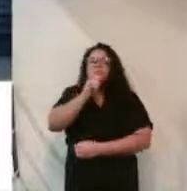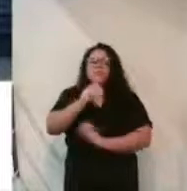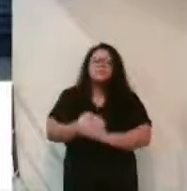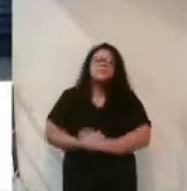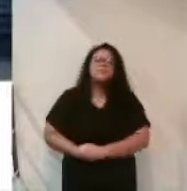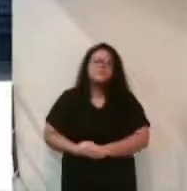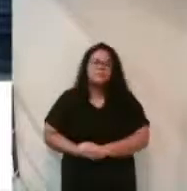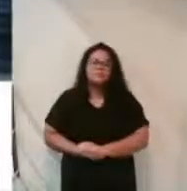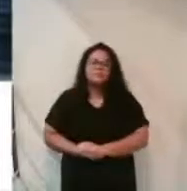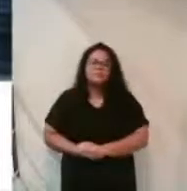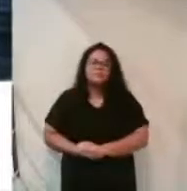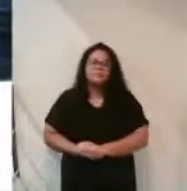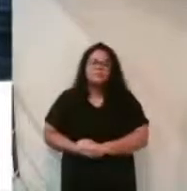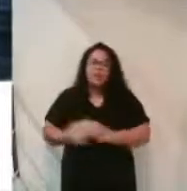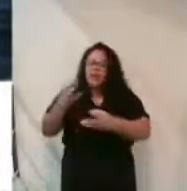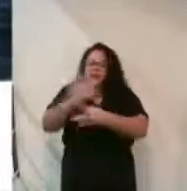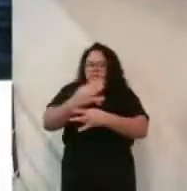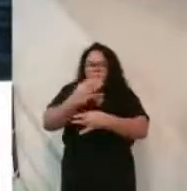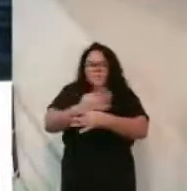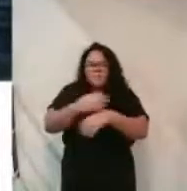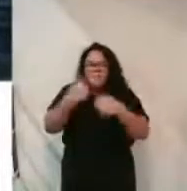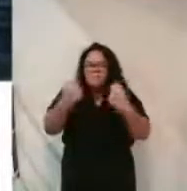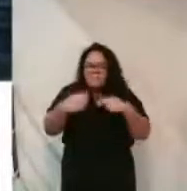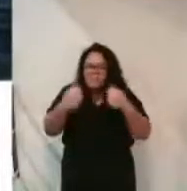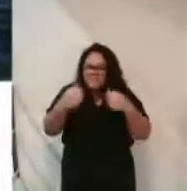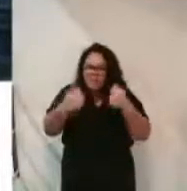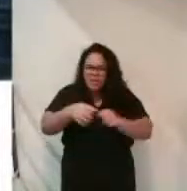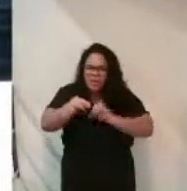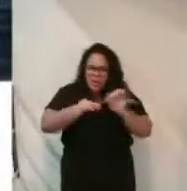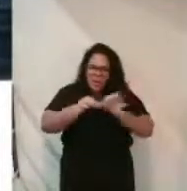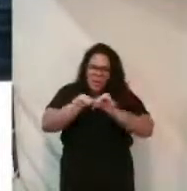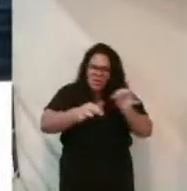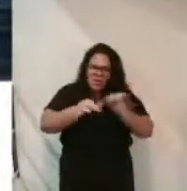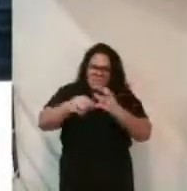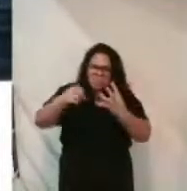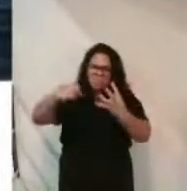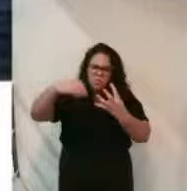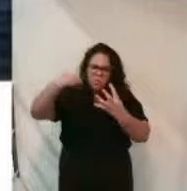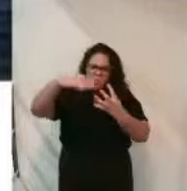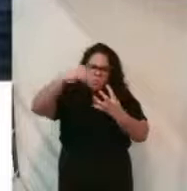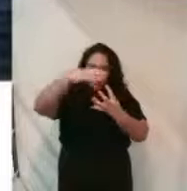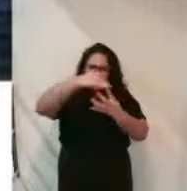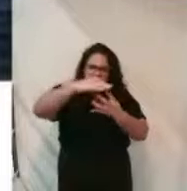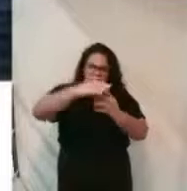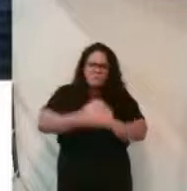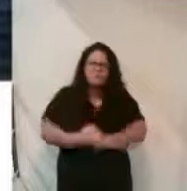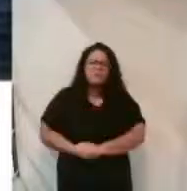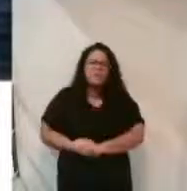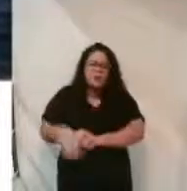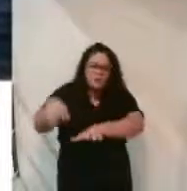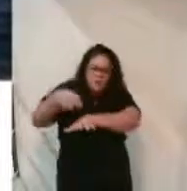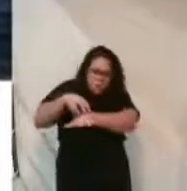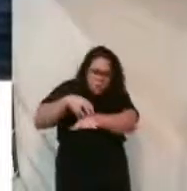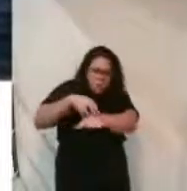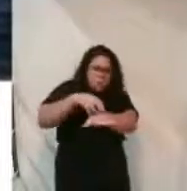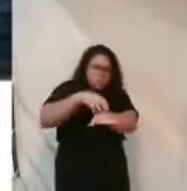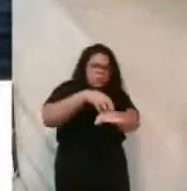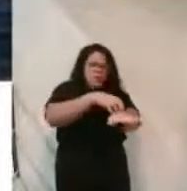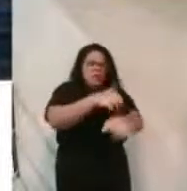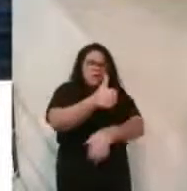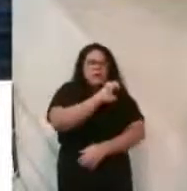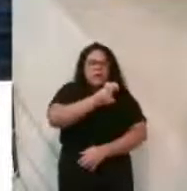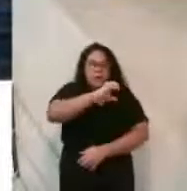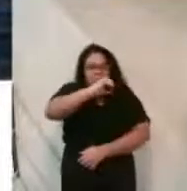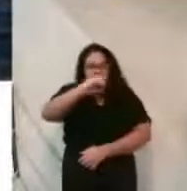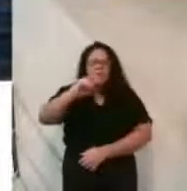aterro de Petrolina. Insustentável. Isso aqui é uma equação no tempo. Isso aqui, o lixão, ele está se constituindo com o tempo se a